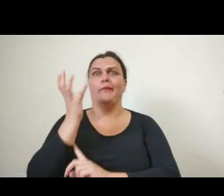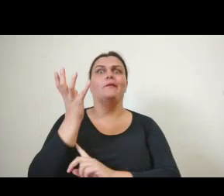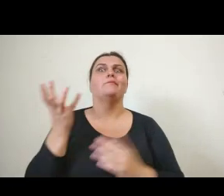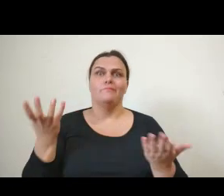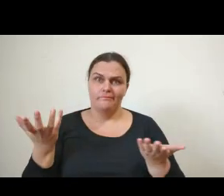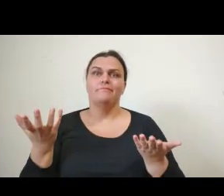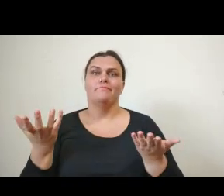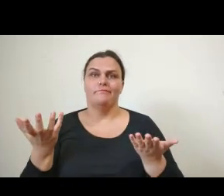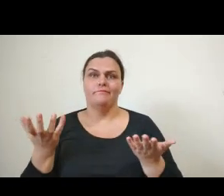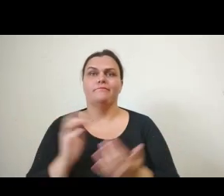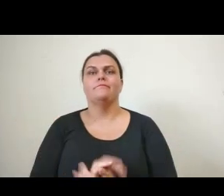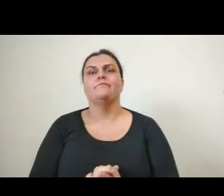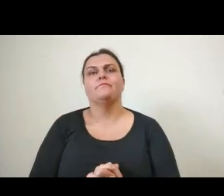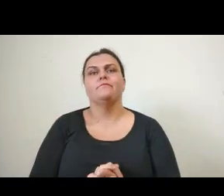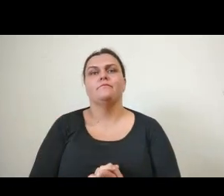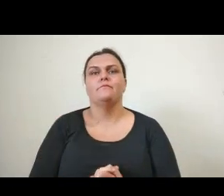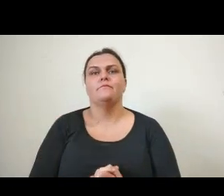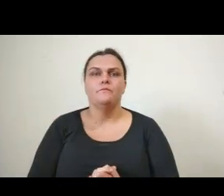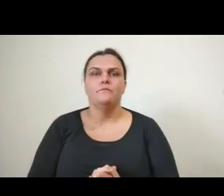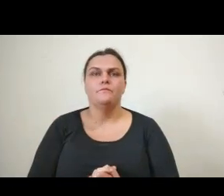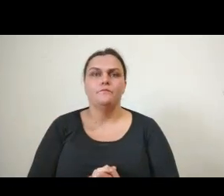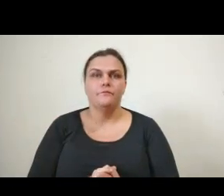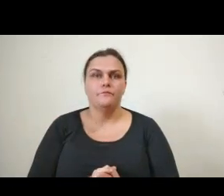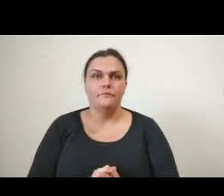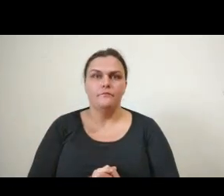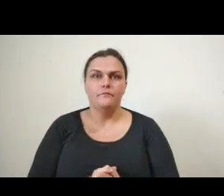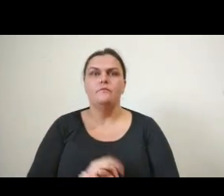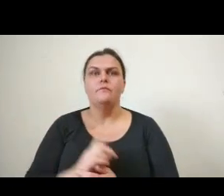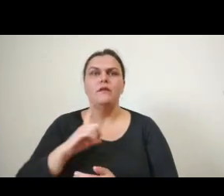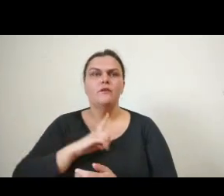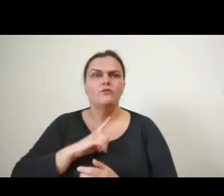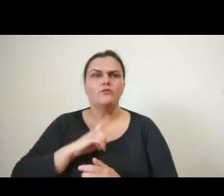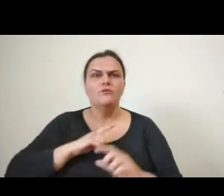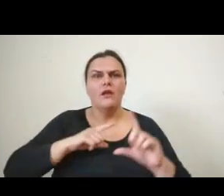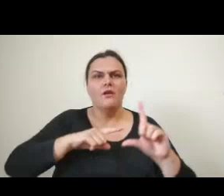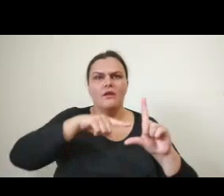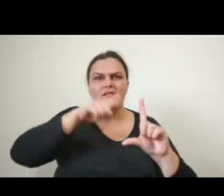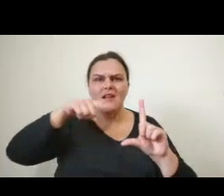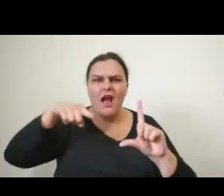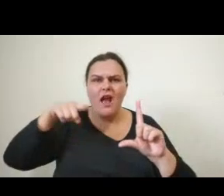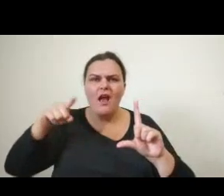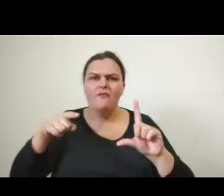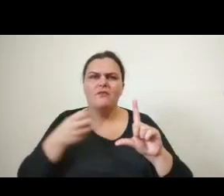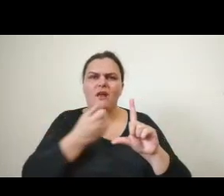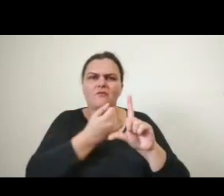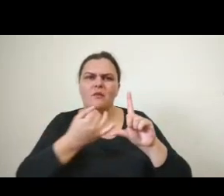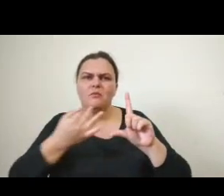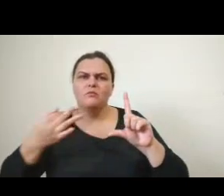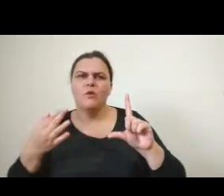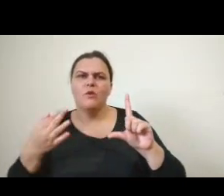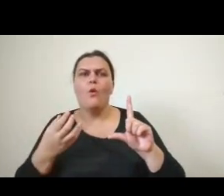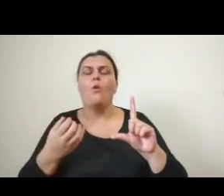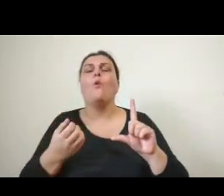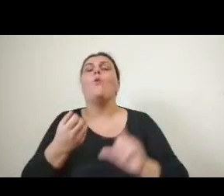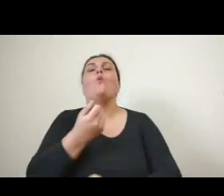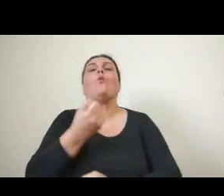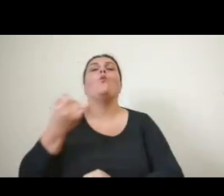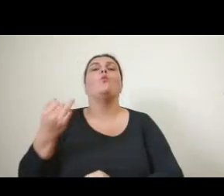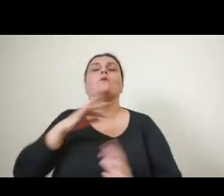ó, dados, né, mostrando, né, o quanto o planeta vem ficando mais quente,